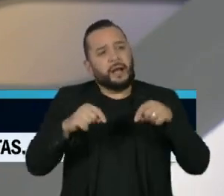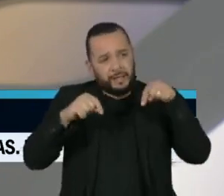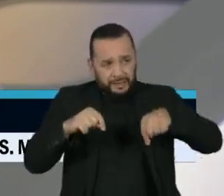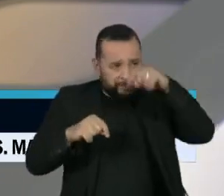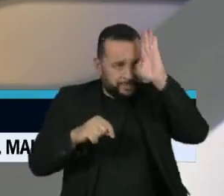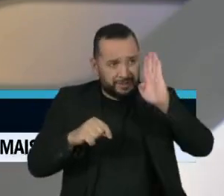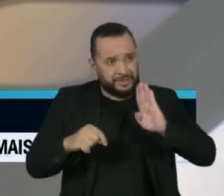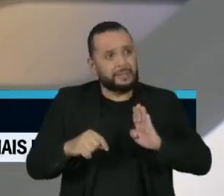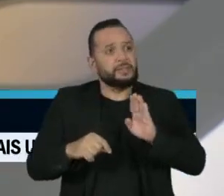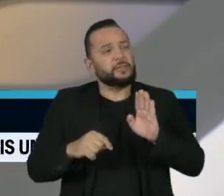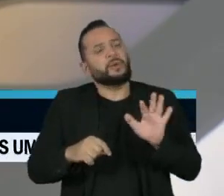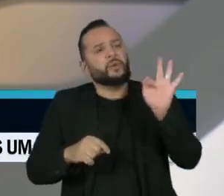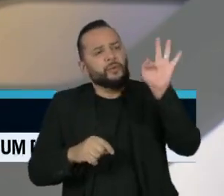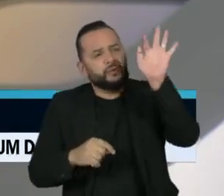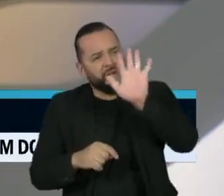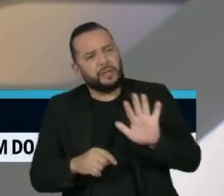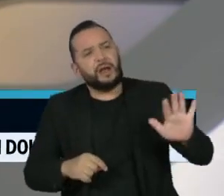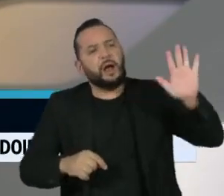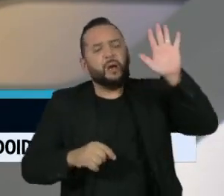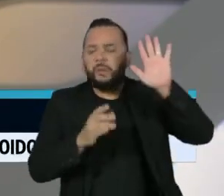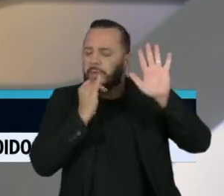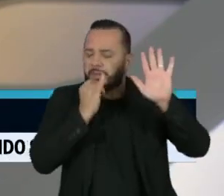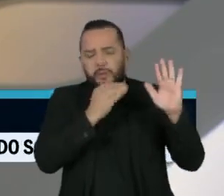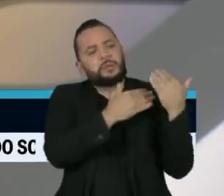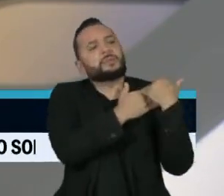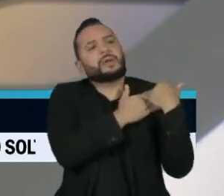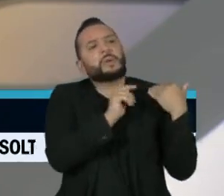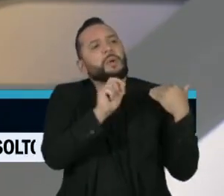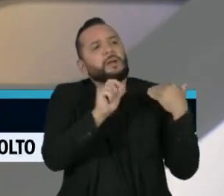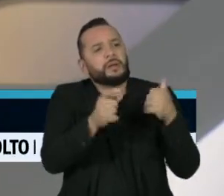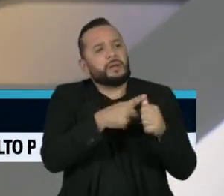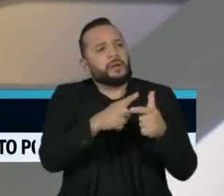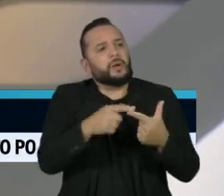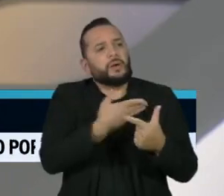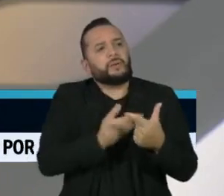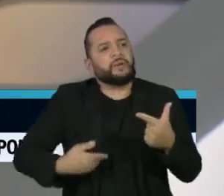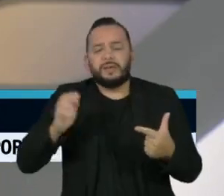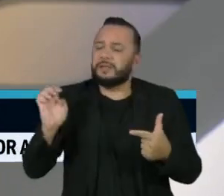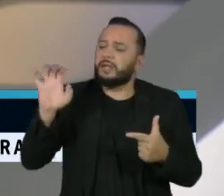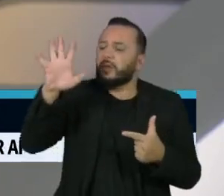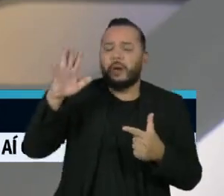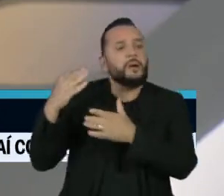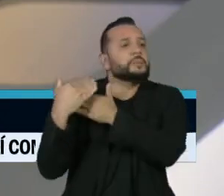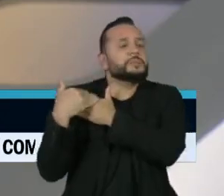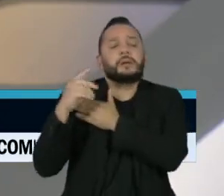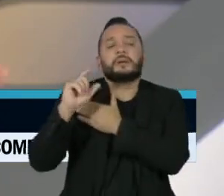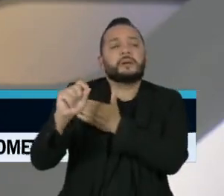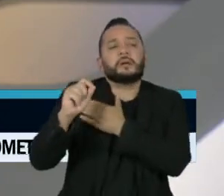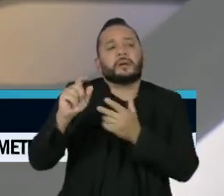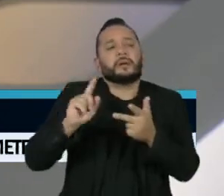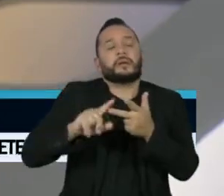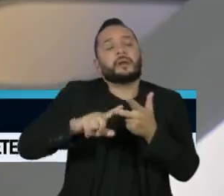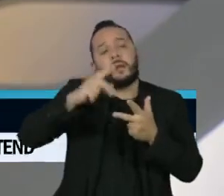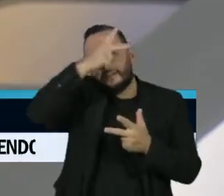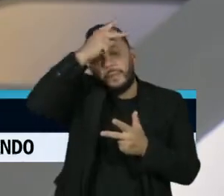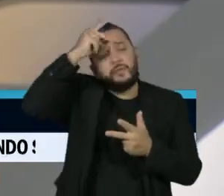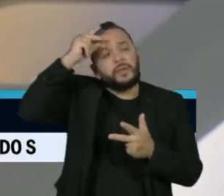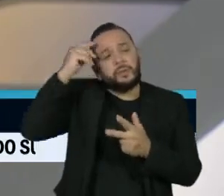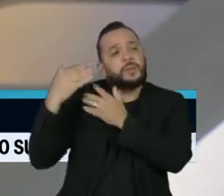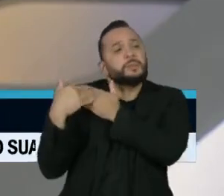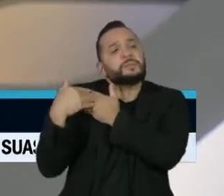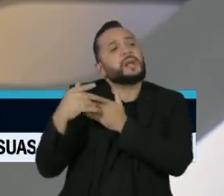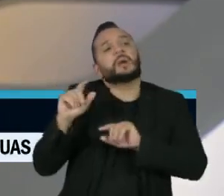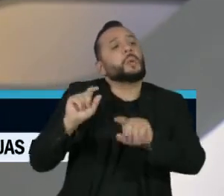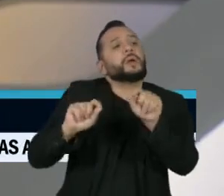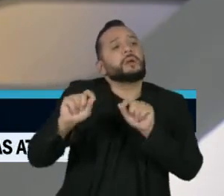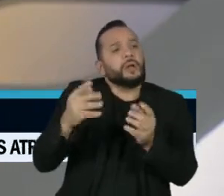dizer, definir qual é o papel do governo federal, qual é o papel dos governos estaduais, municipais e como financia as atividades, que o